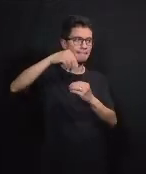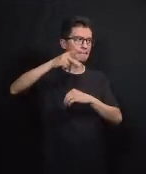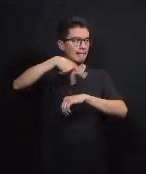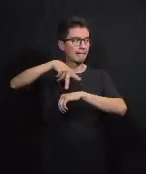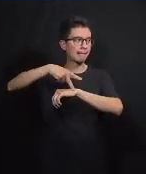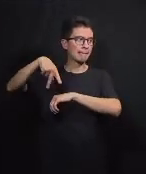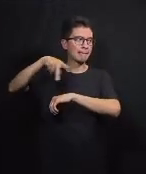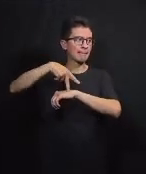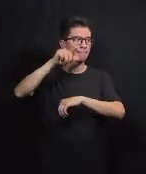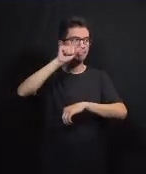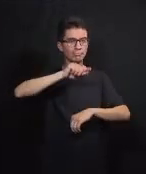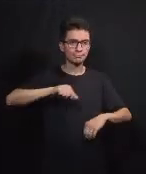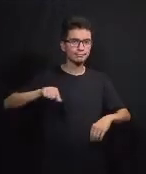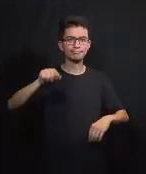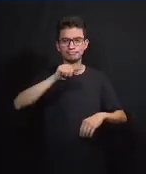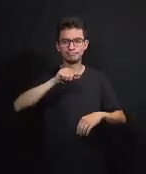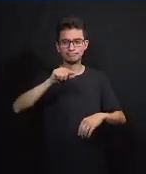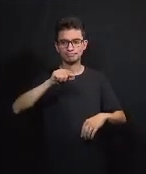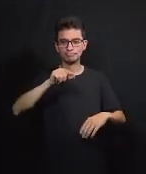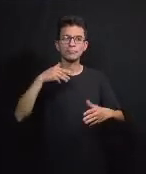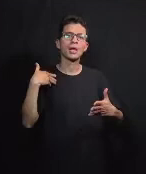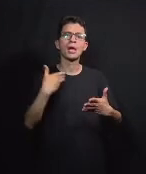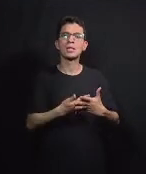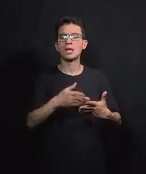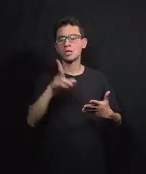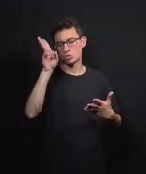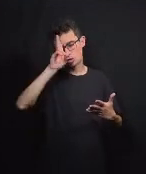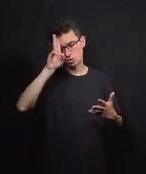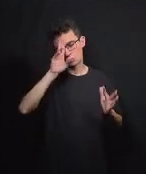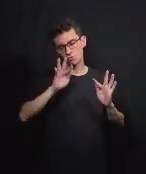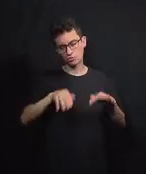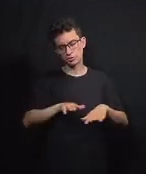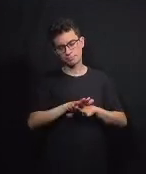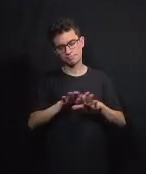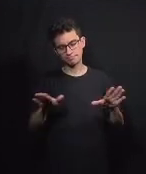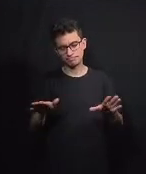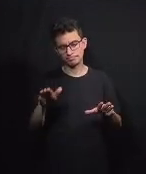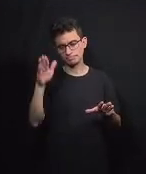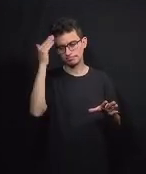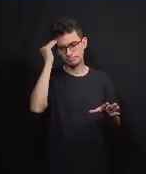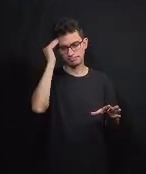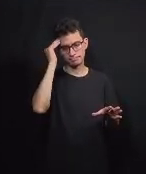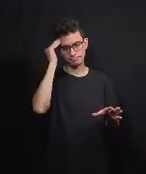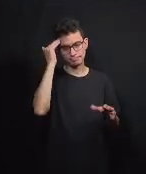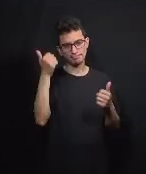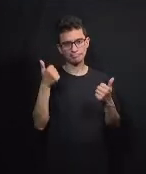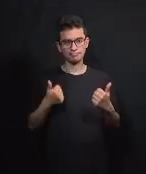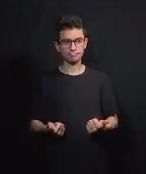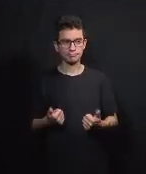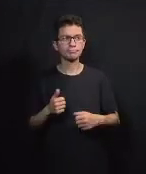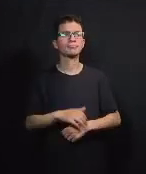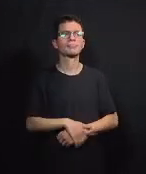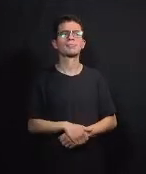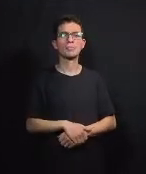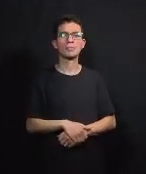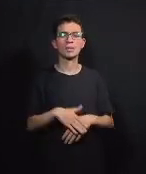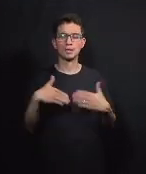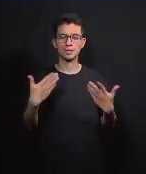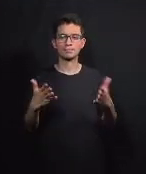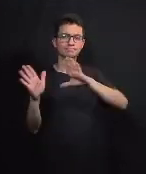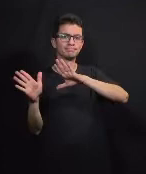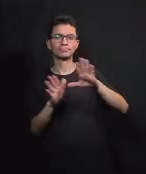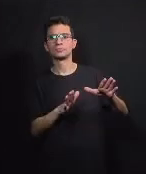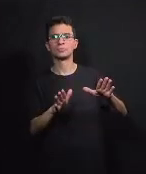altura, ao fim da história. Tanto que o título do seu livro era O Fim da História. Bom, esse foi um